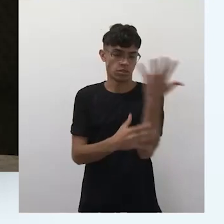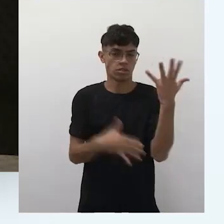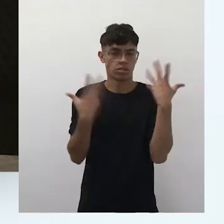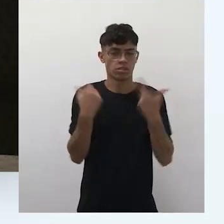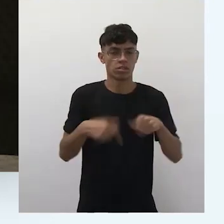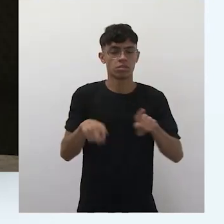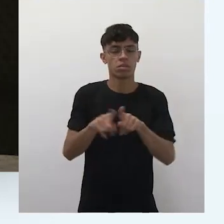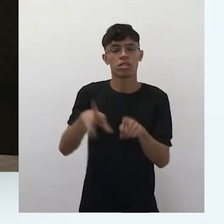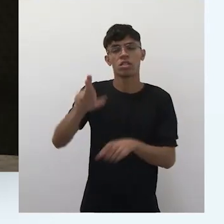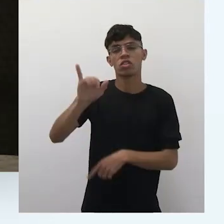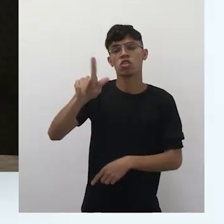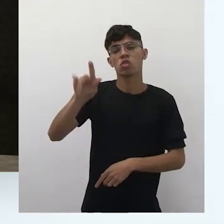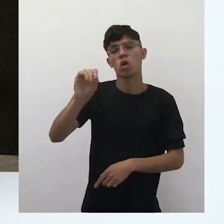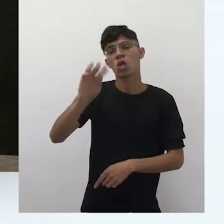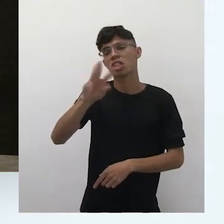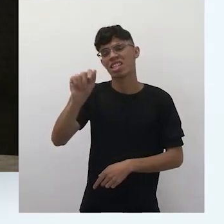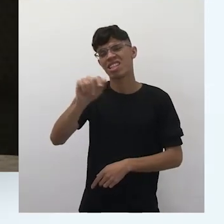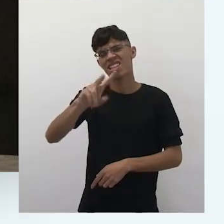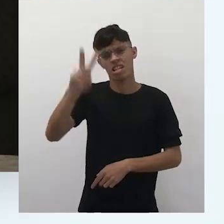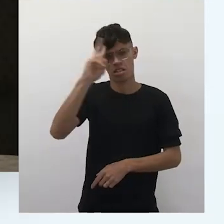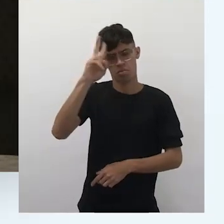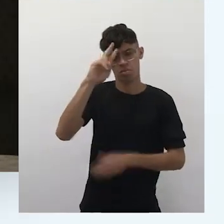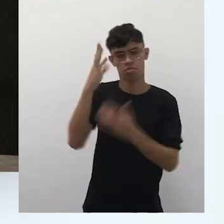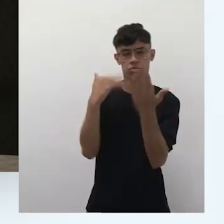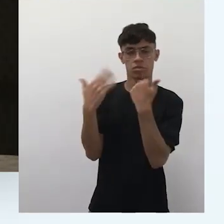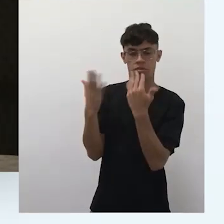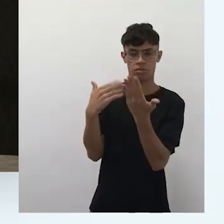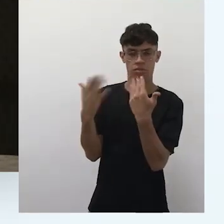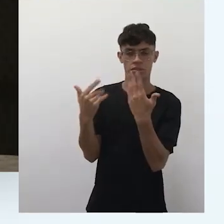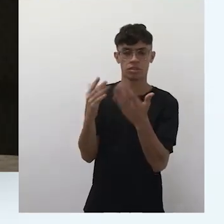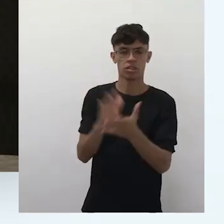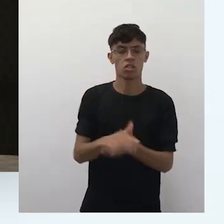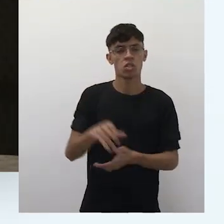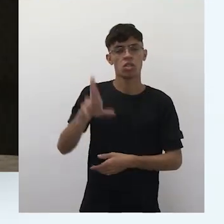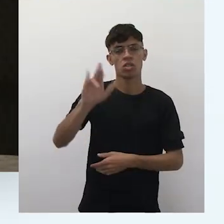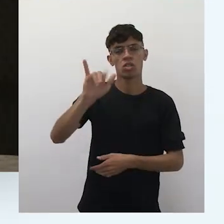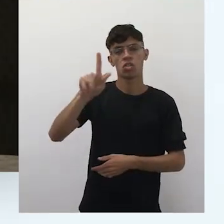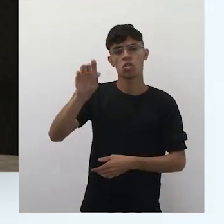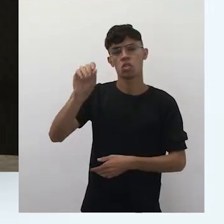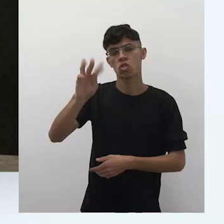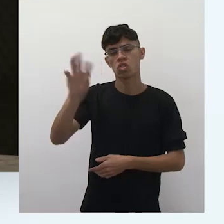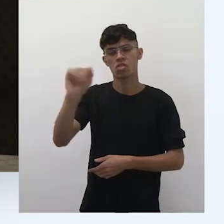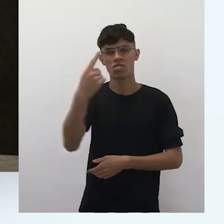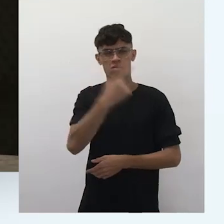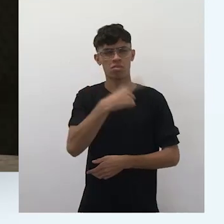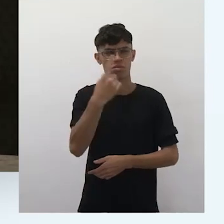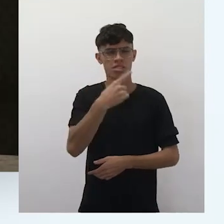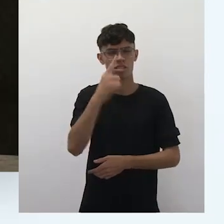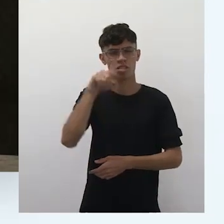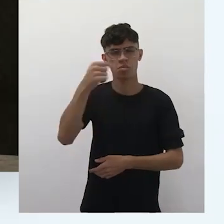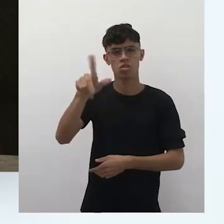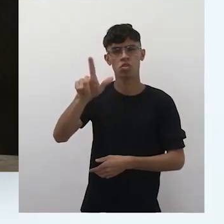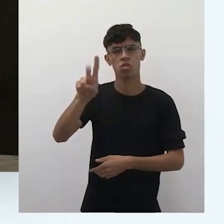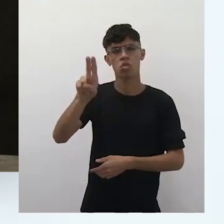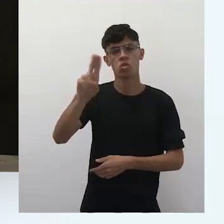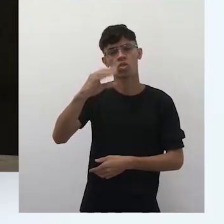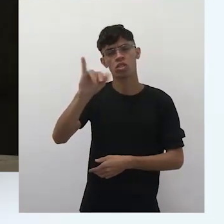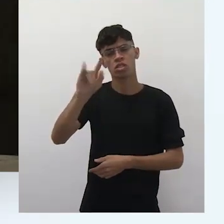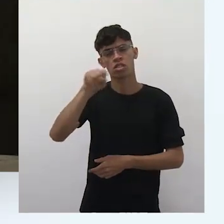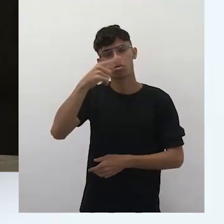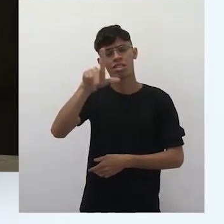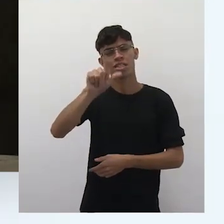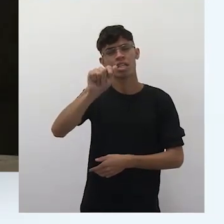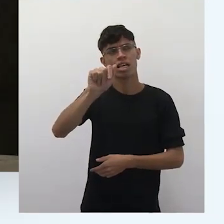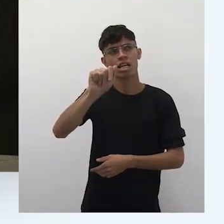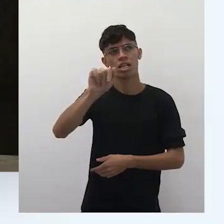o Reigota, né, Patrícia, lembra que a gente discutia no início? Né? O Reigota foi um dos primeiros que classificou, depois veio a Lucy, depois veio